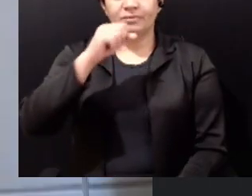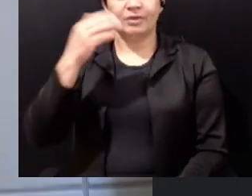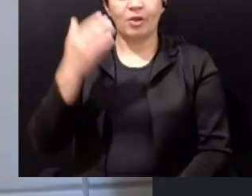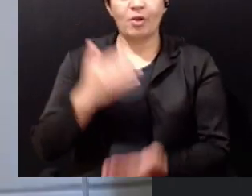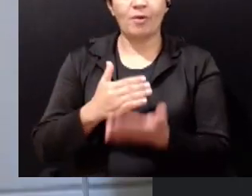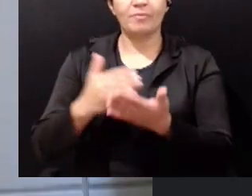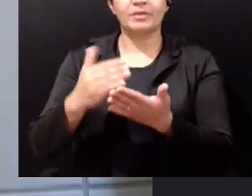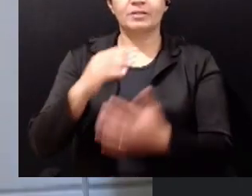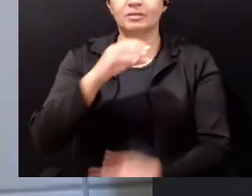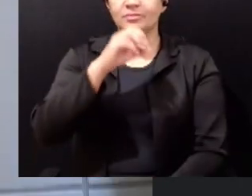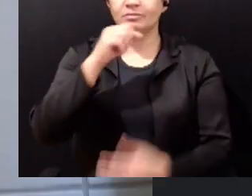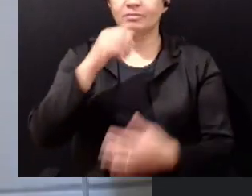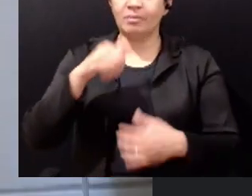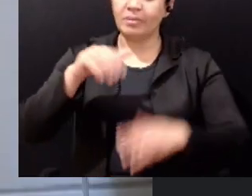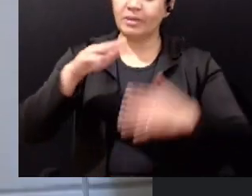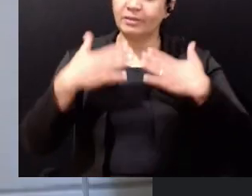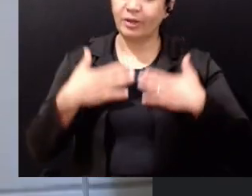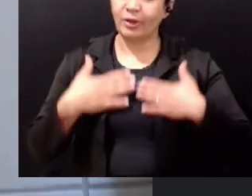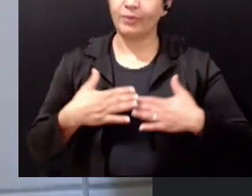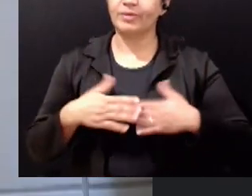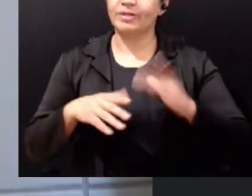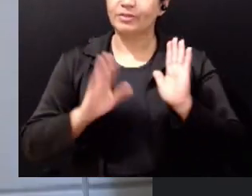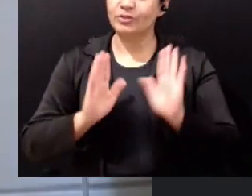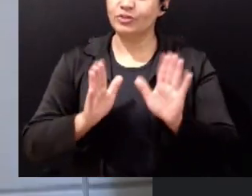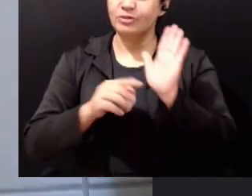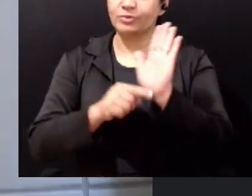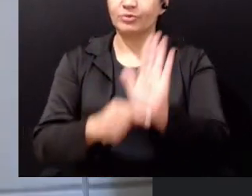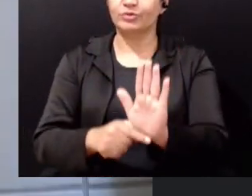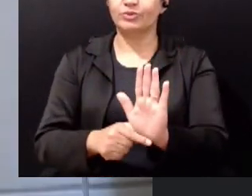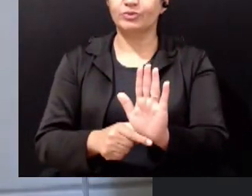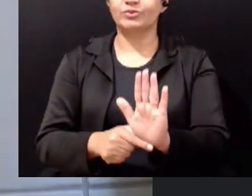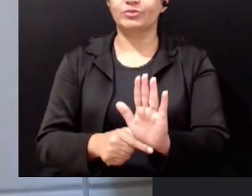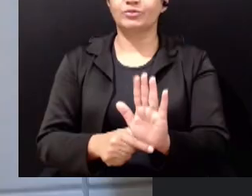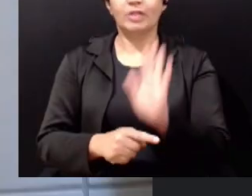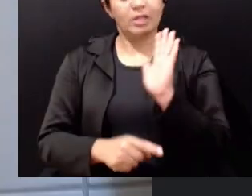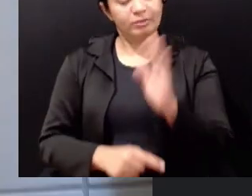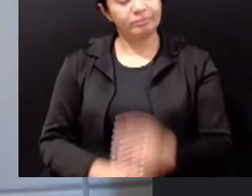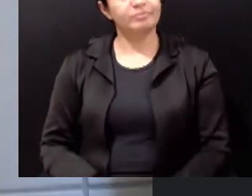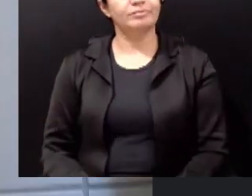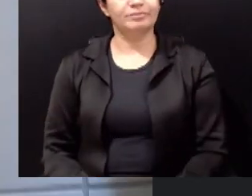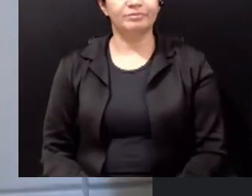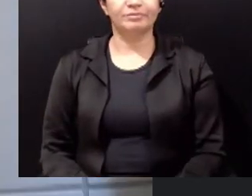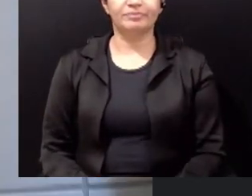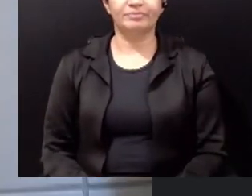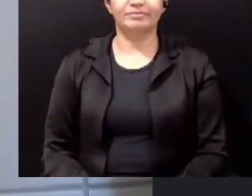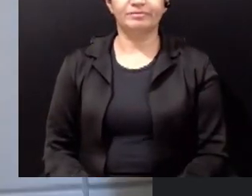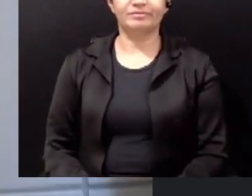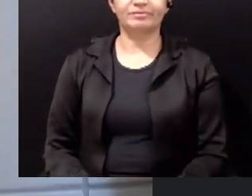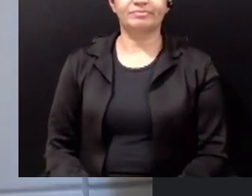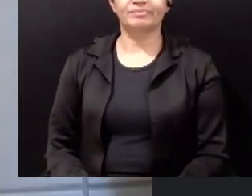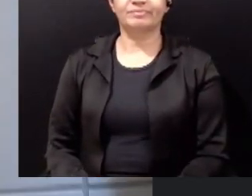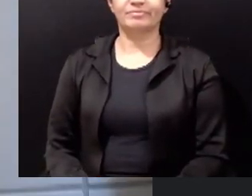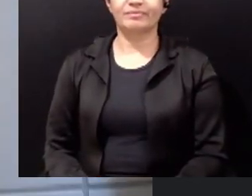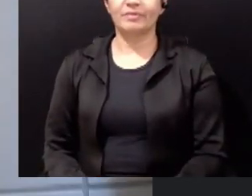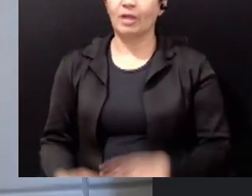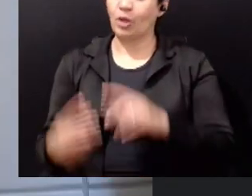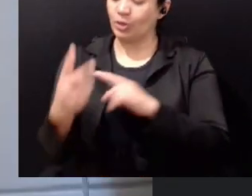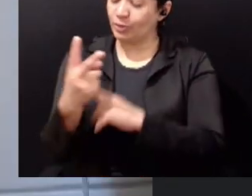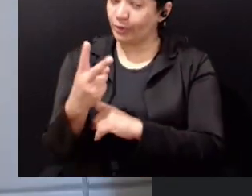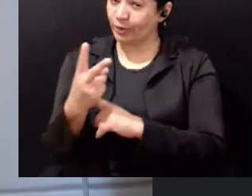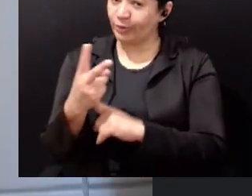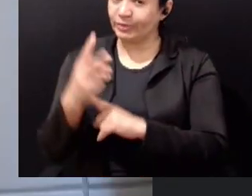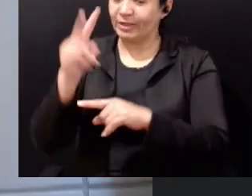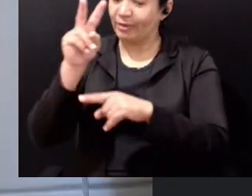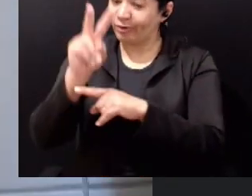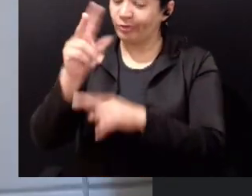mais tranquila, fazer exercícios, né, de respiração já ajudam também. Então, é se cuidar mesmo, cuidar da saúde, porque,